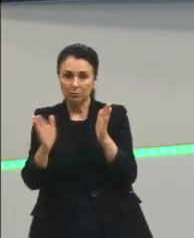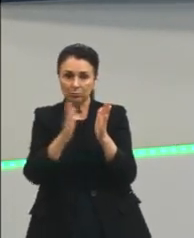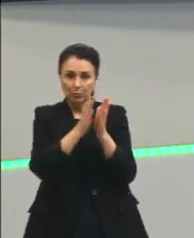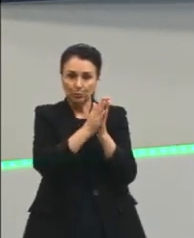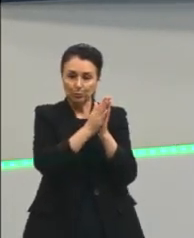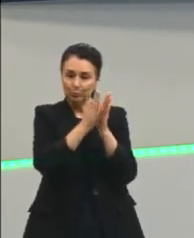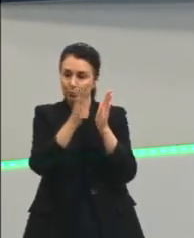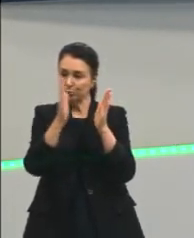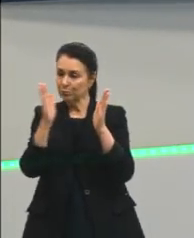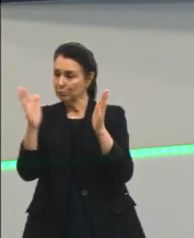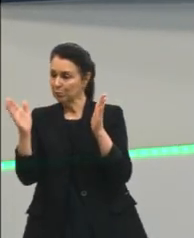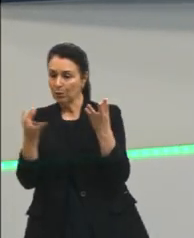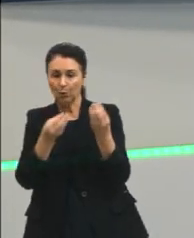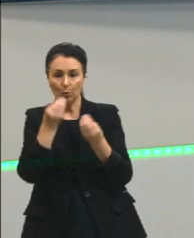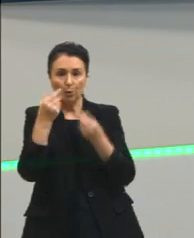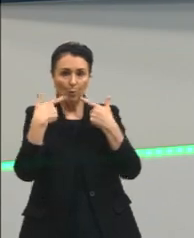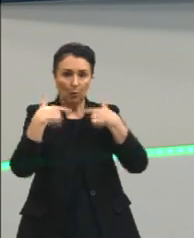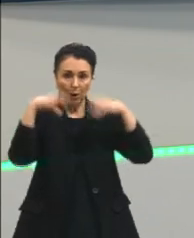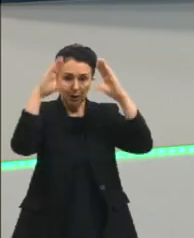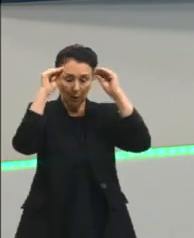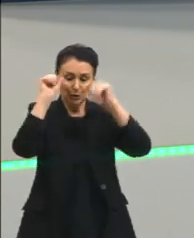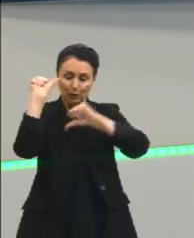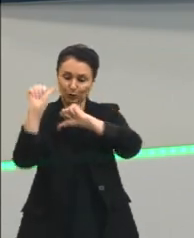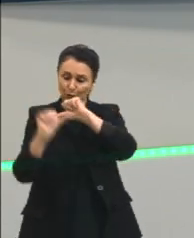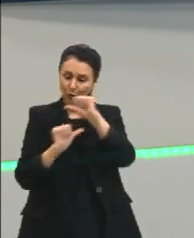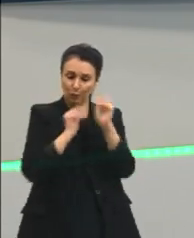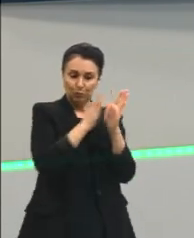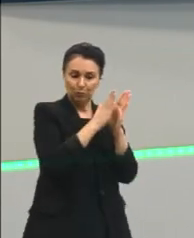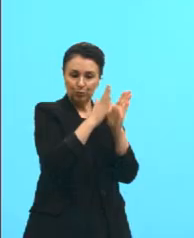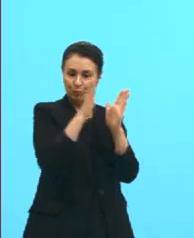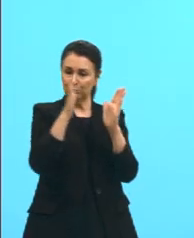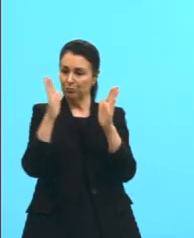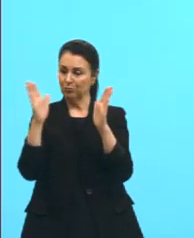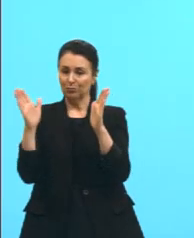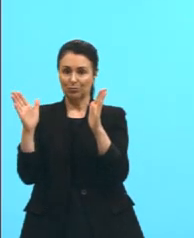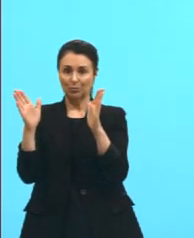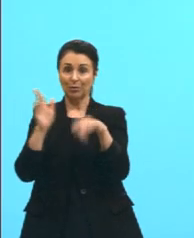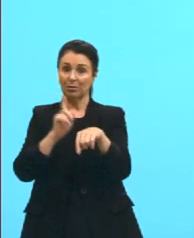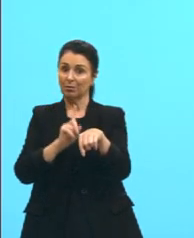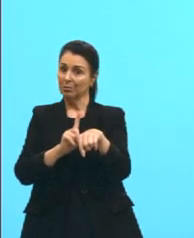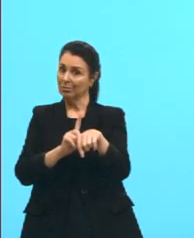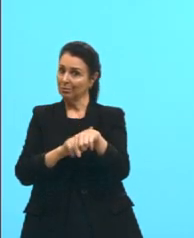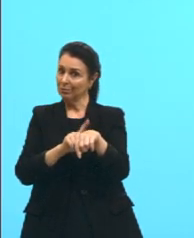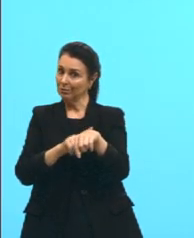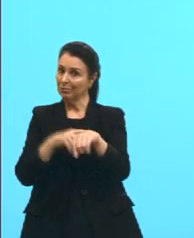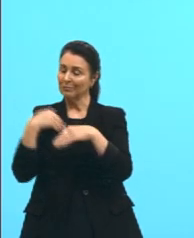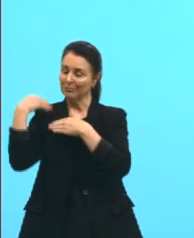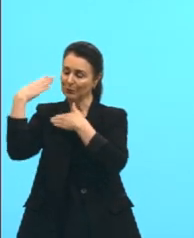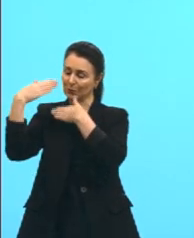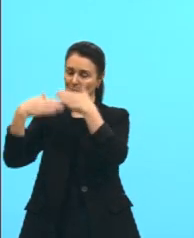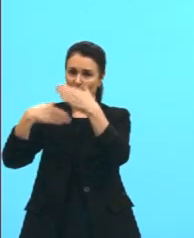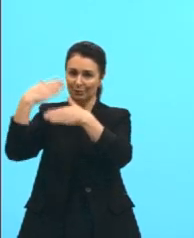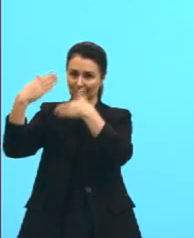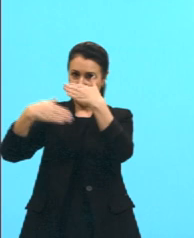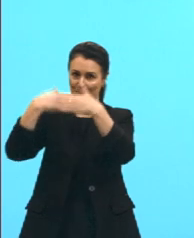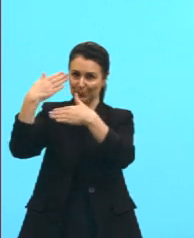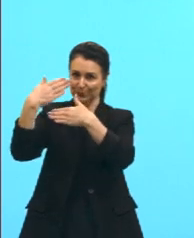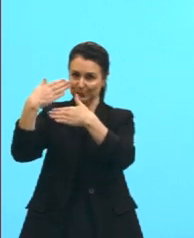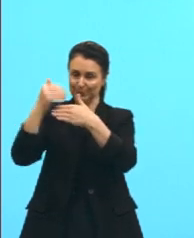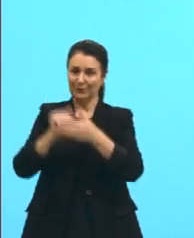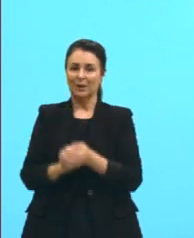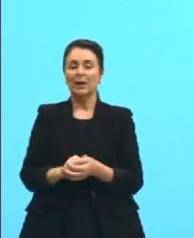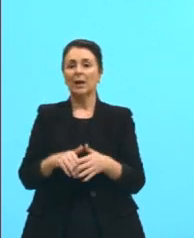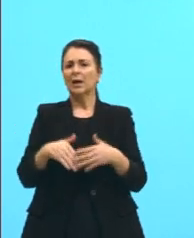como a linguagem vai modificar sucessivamente ao longo do tempo